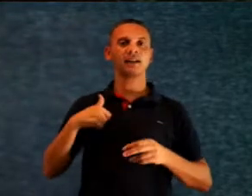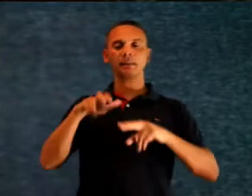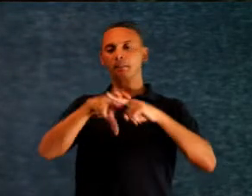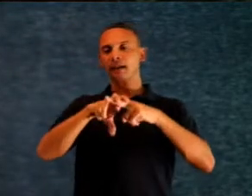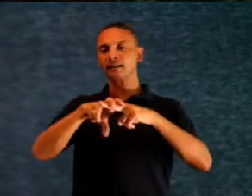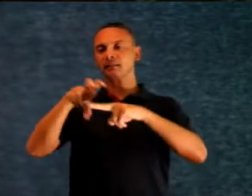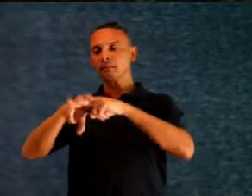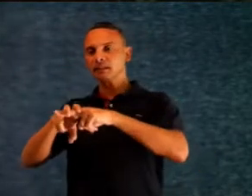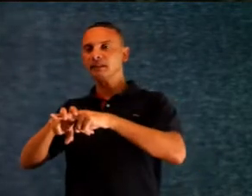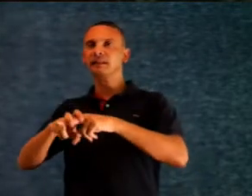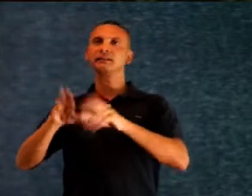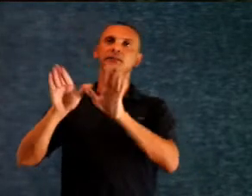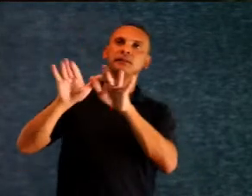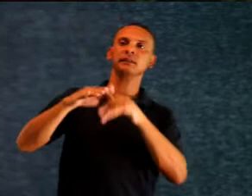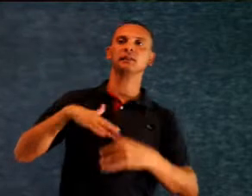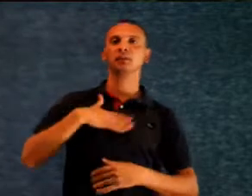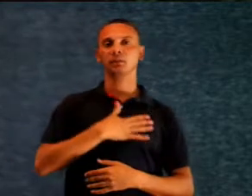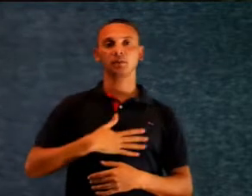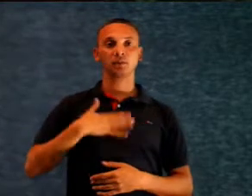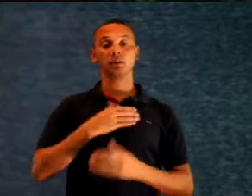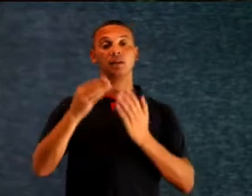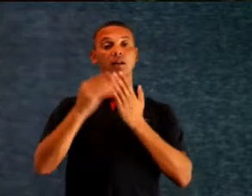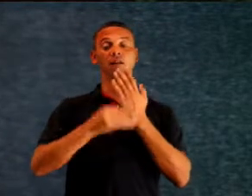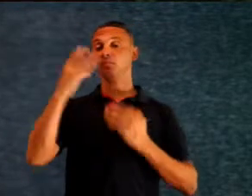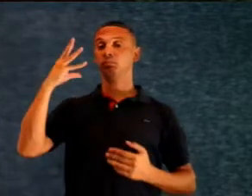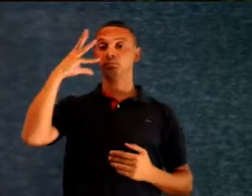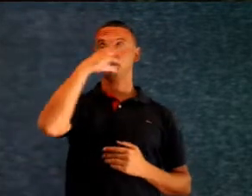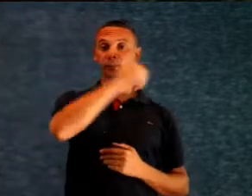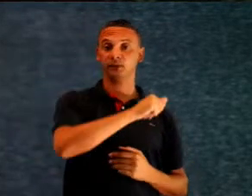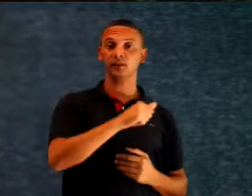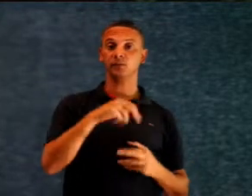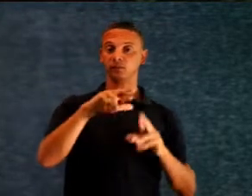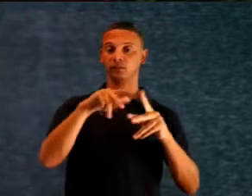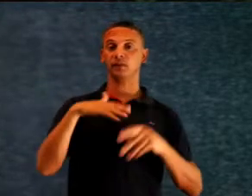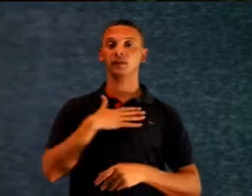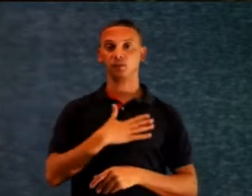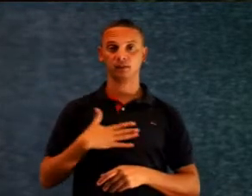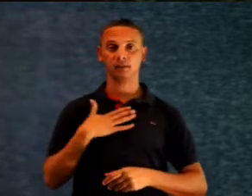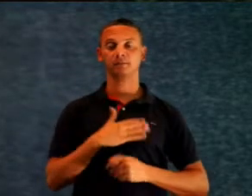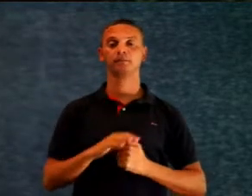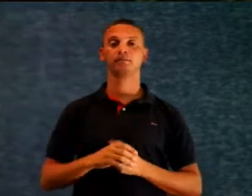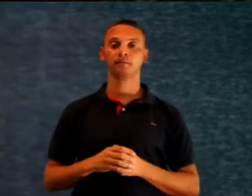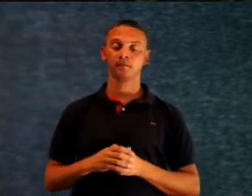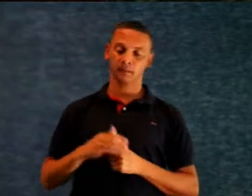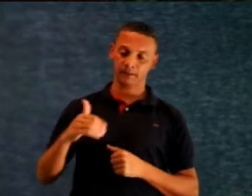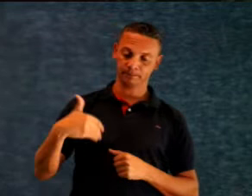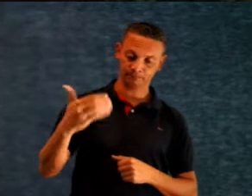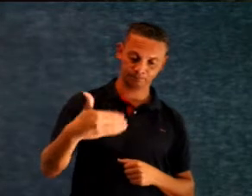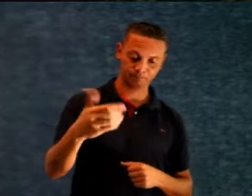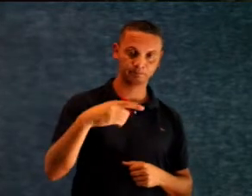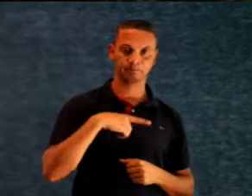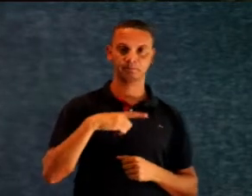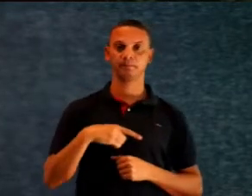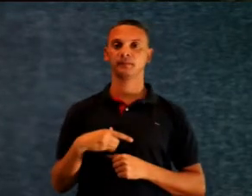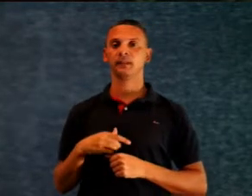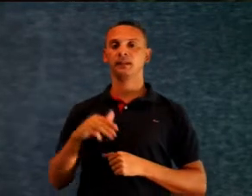por sinal, uma edição muito bonita, capa dura, com belas ilustrações. É um belo livro de Maria Julieta. A partir de então,